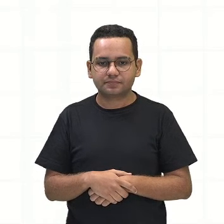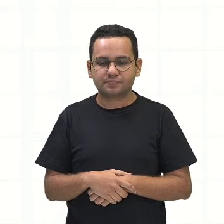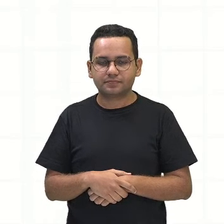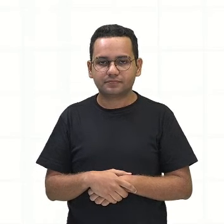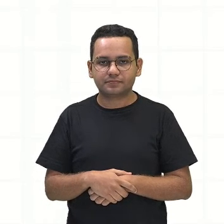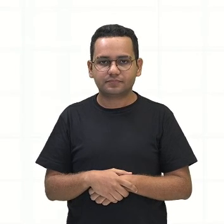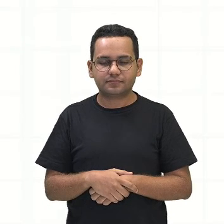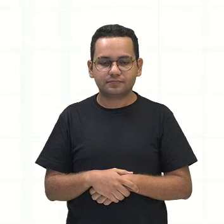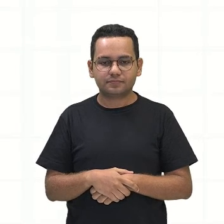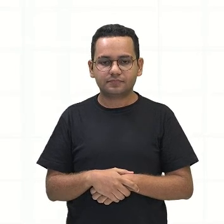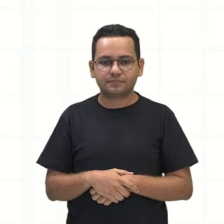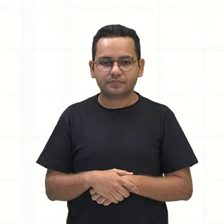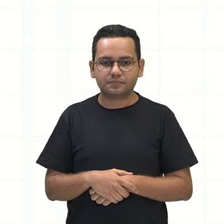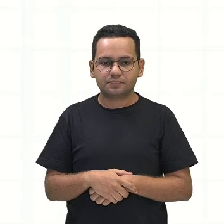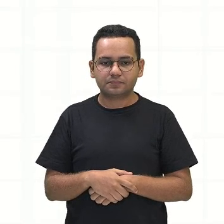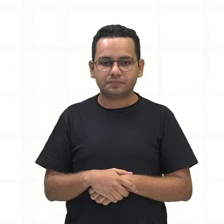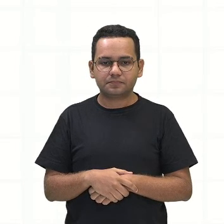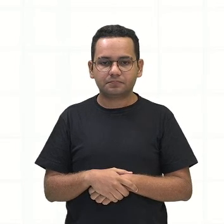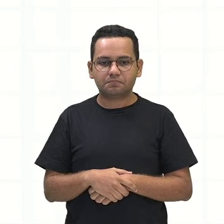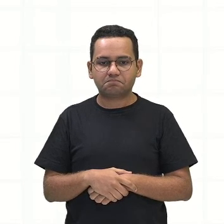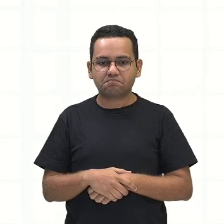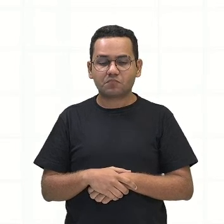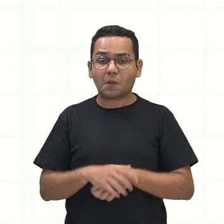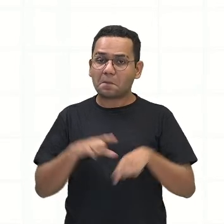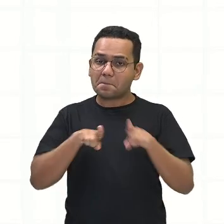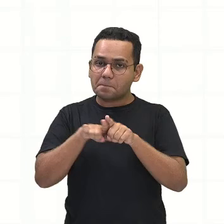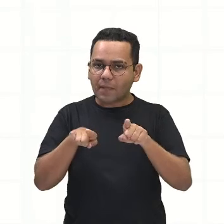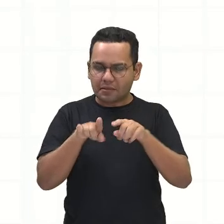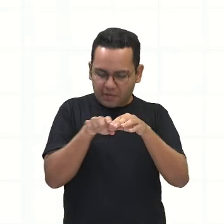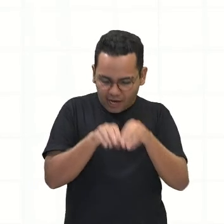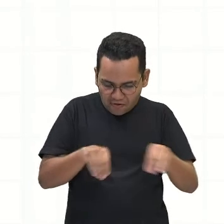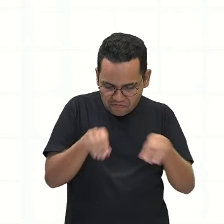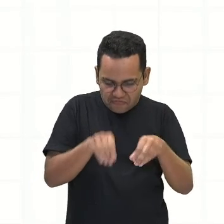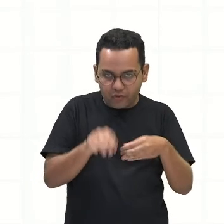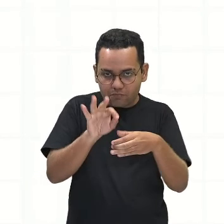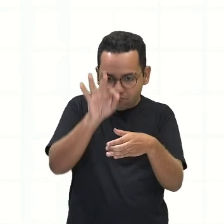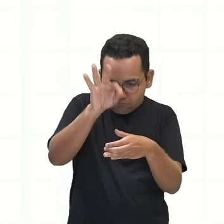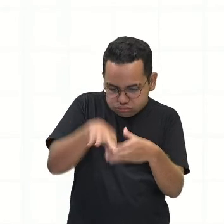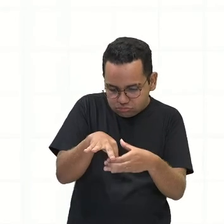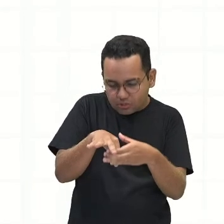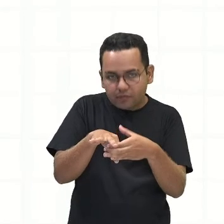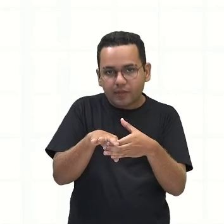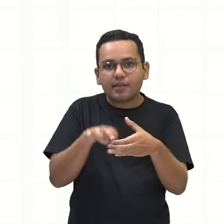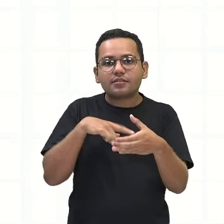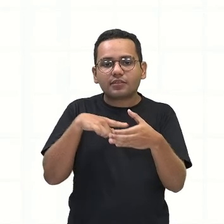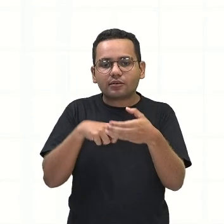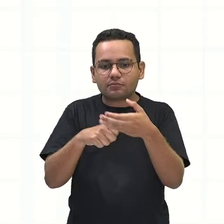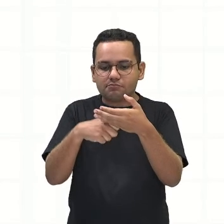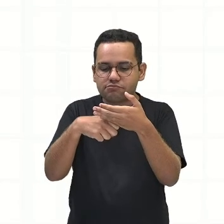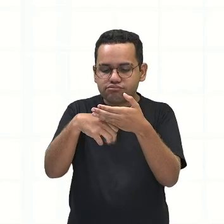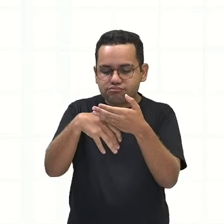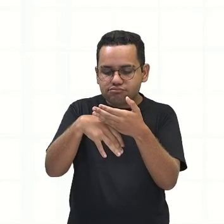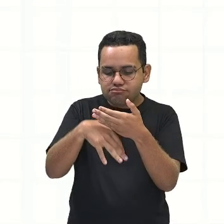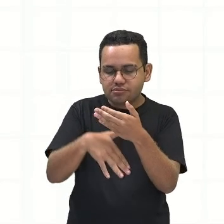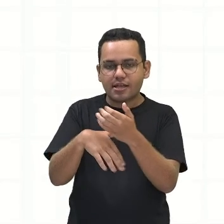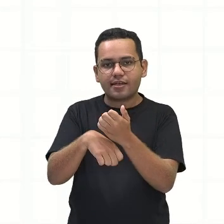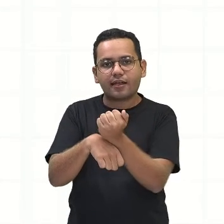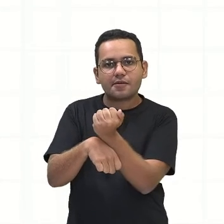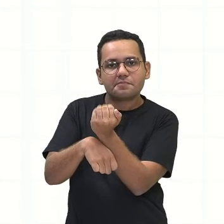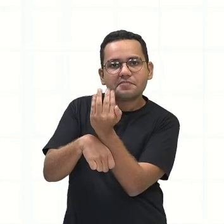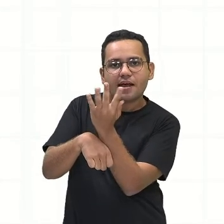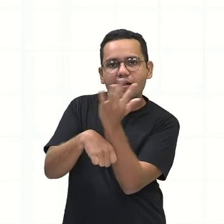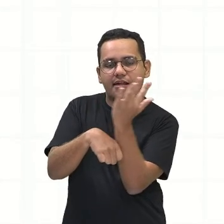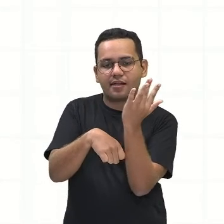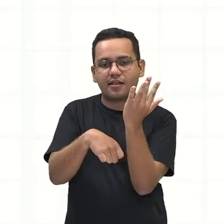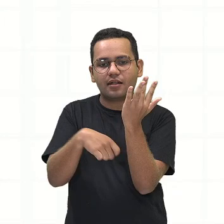semente, encontrando um local adequado, ela vai germinar, olhem as raízes e as folhinhas, né, que vão já iniciar